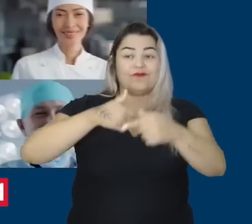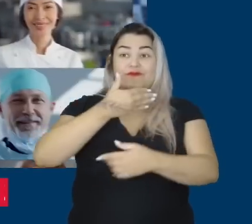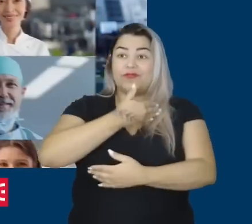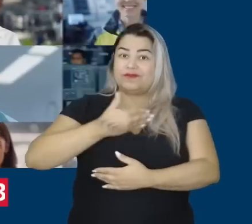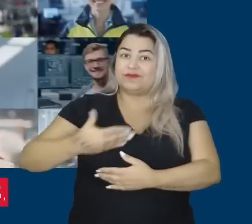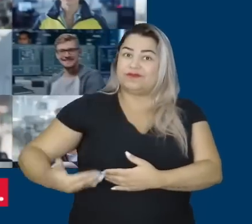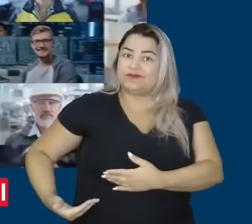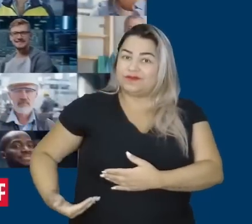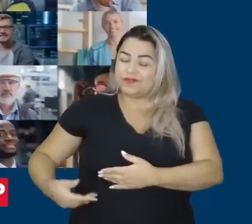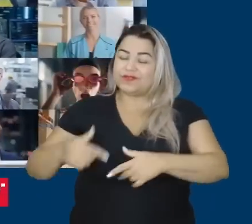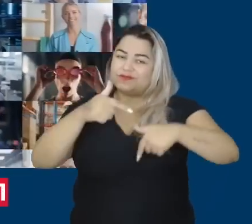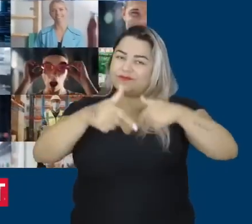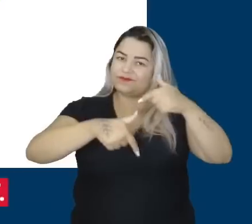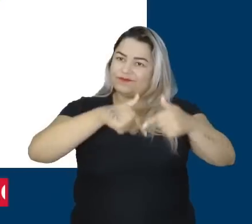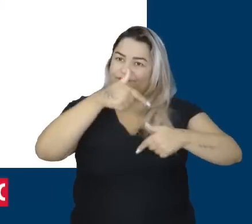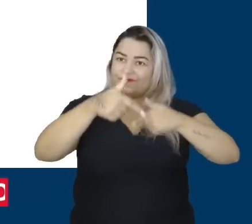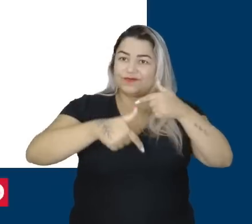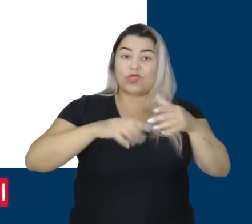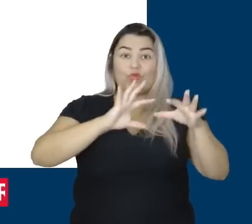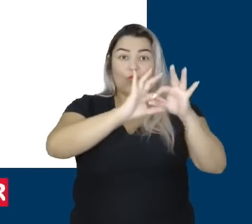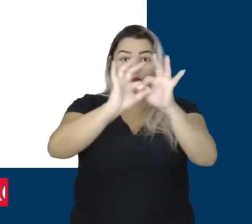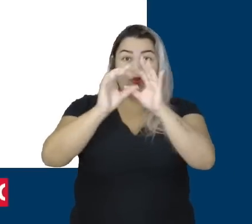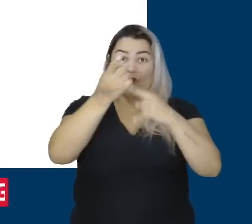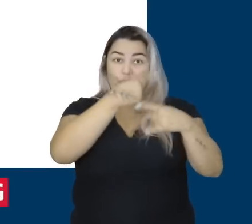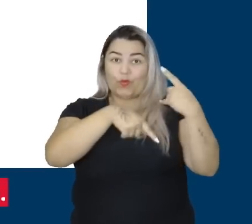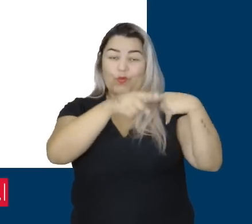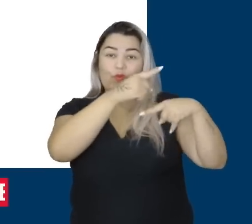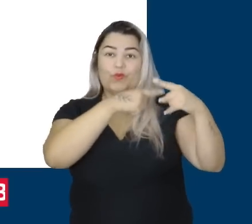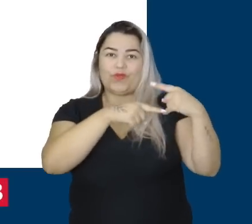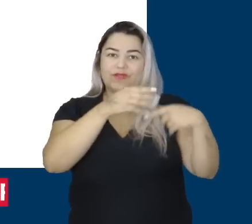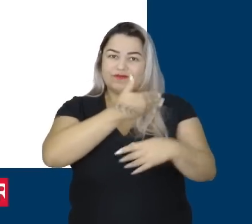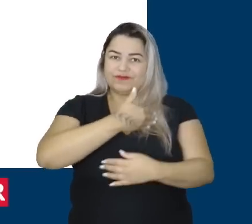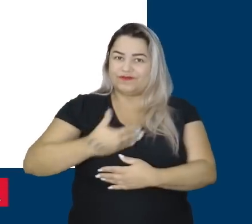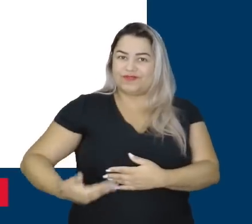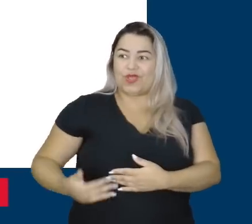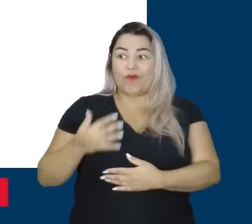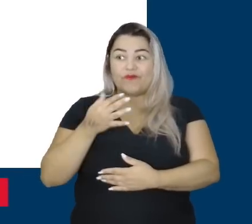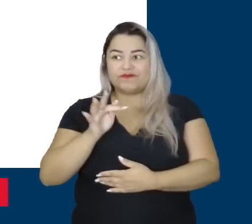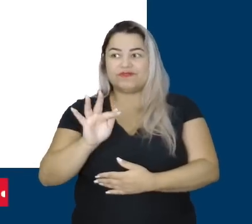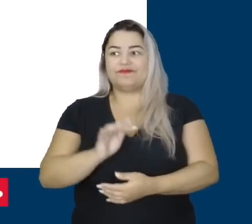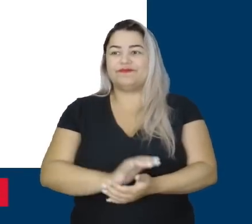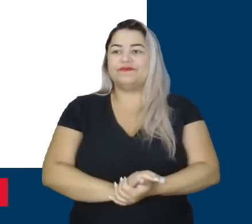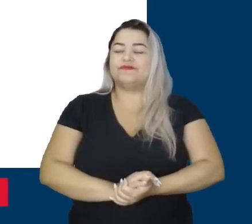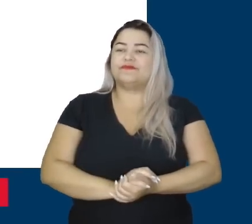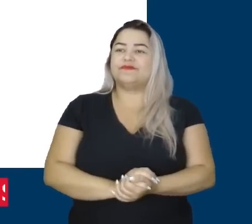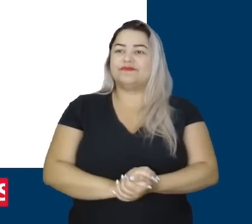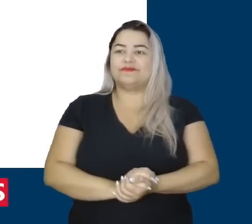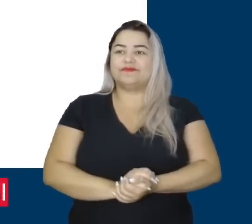governo trabalhando. União e Reconstrução, Governo Federal.